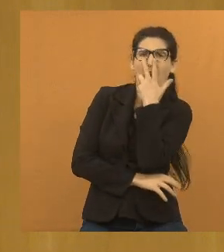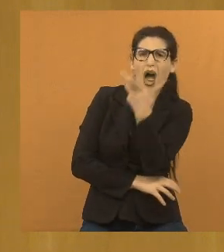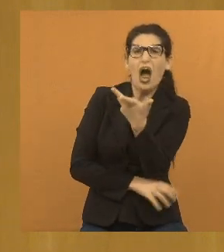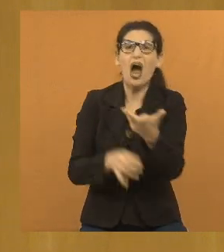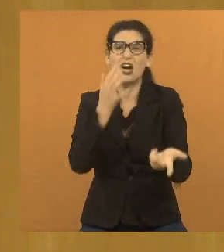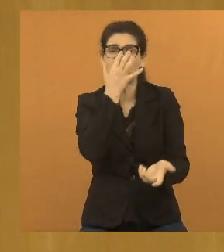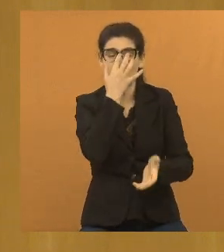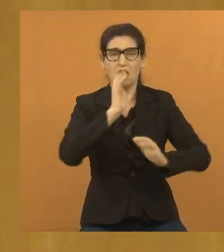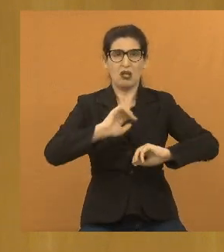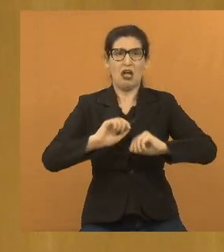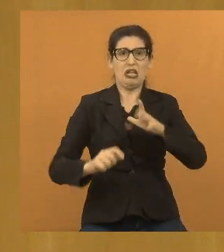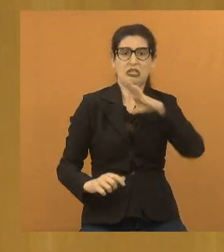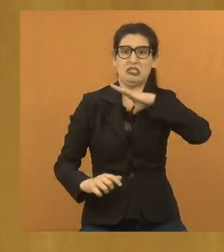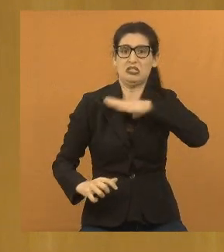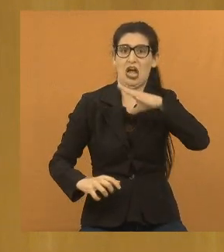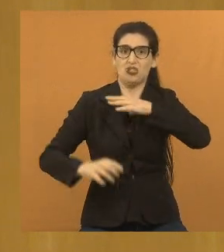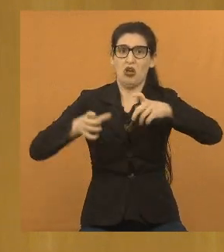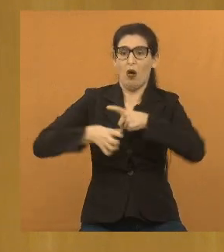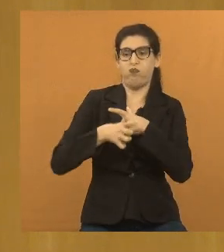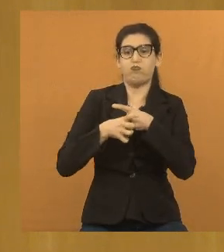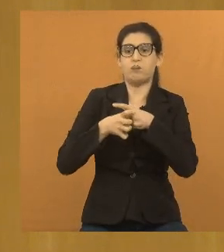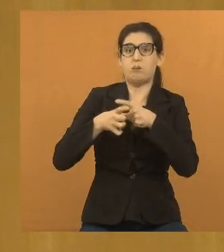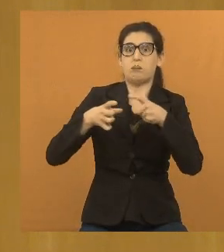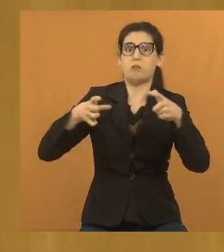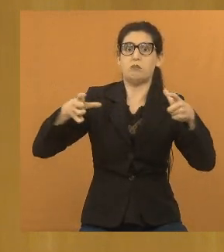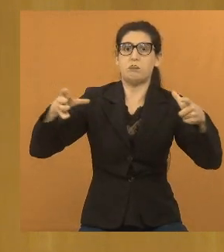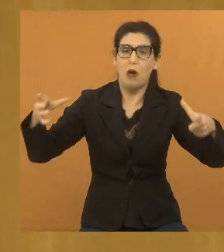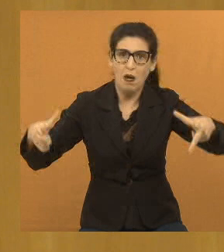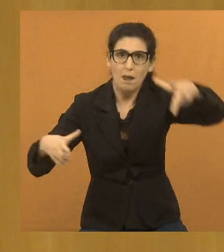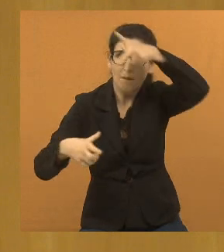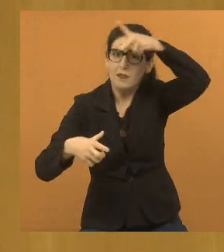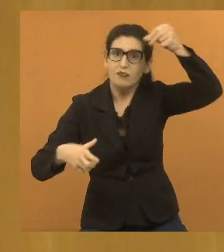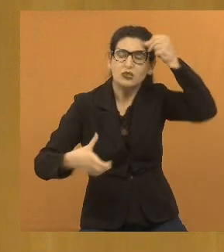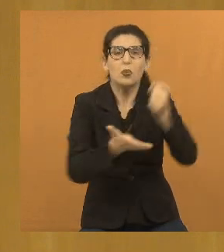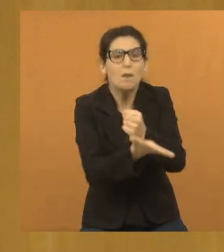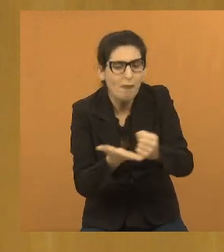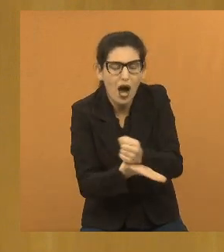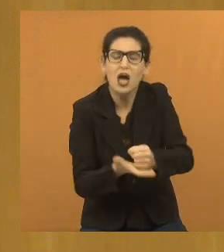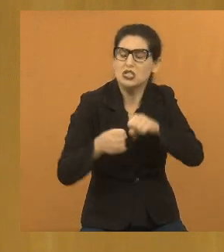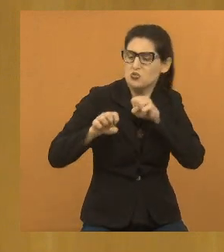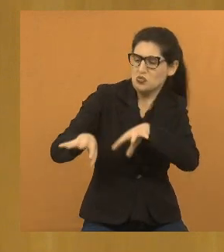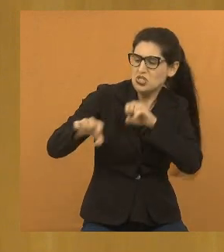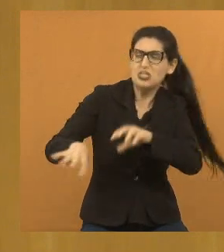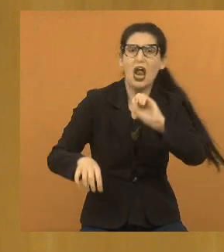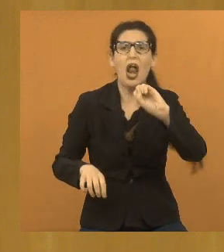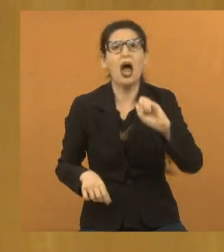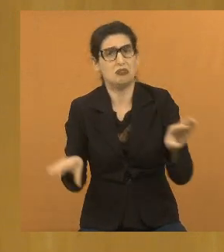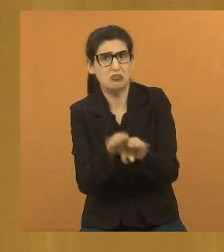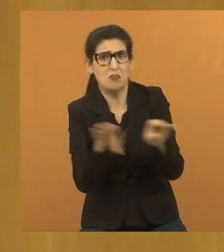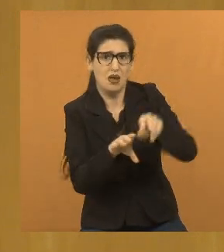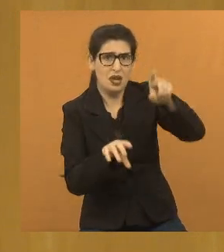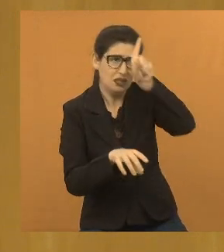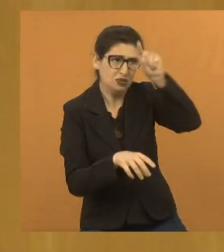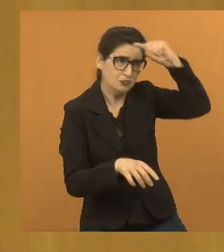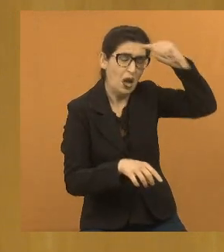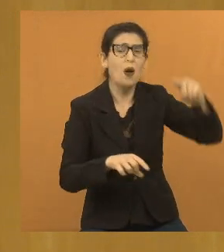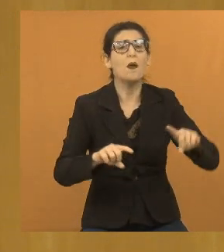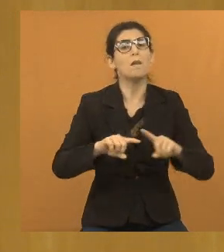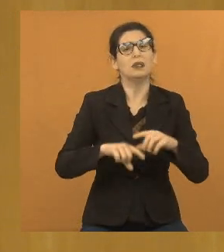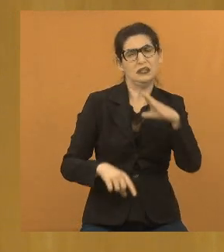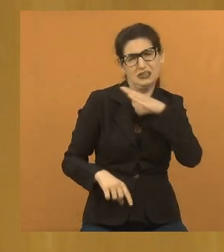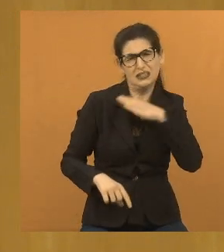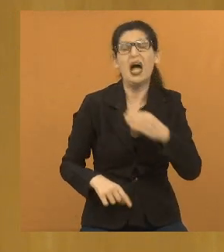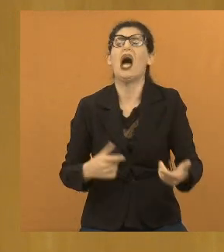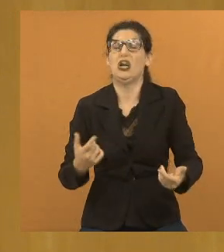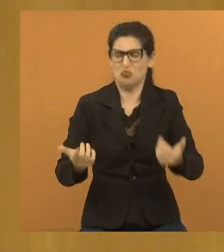que ela vai crescendo e a prefeitura vai provendo serviços básicos como educação e saúde. Na verdade, a maioria das cidades realmente acontece dessa